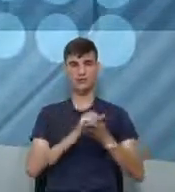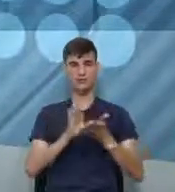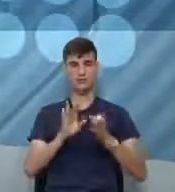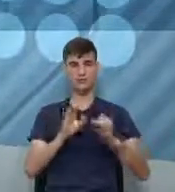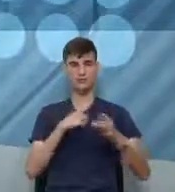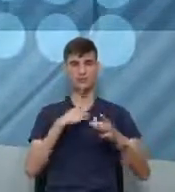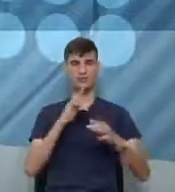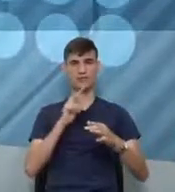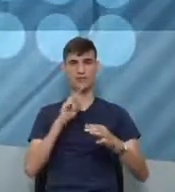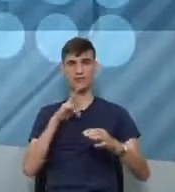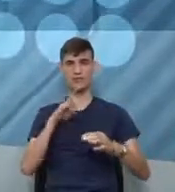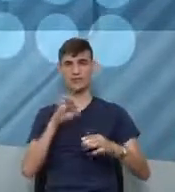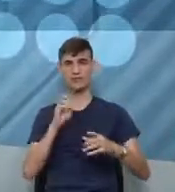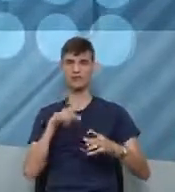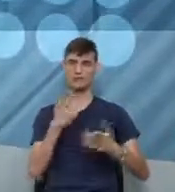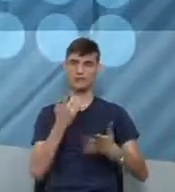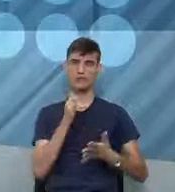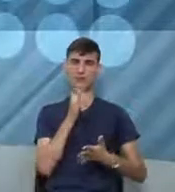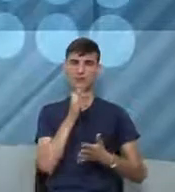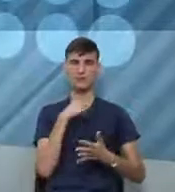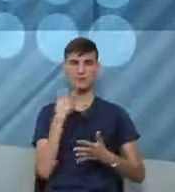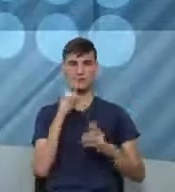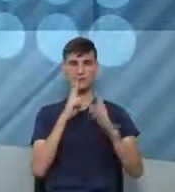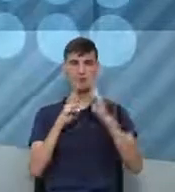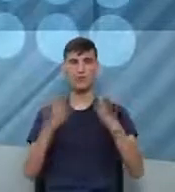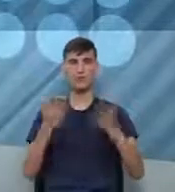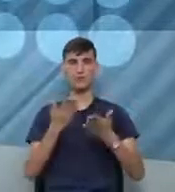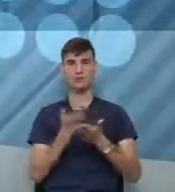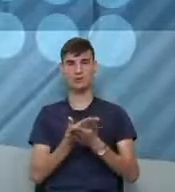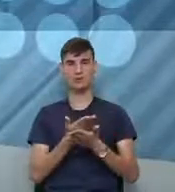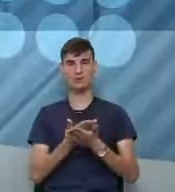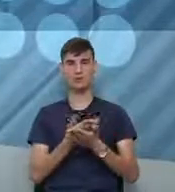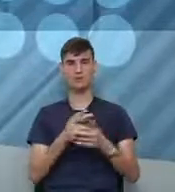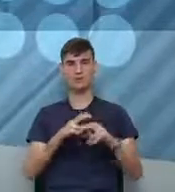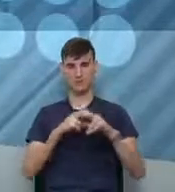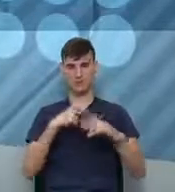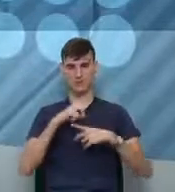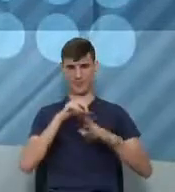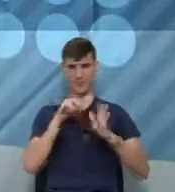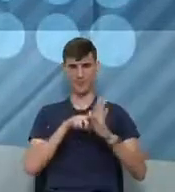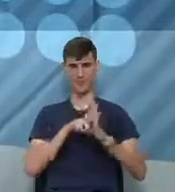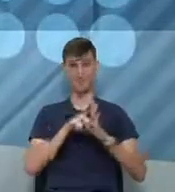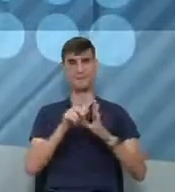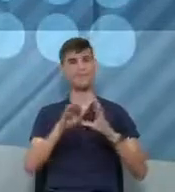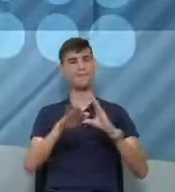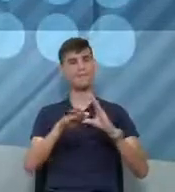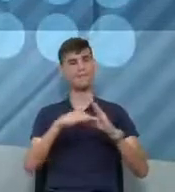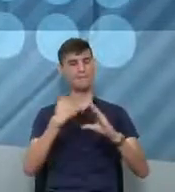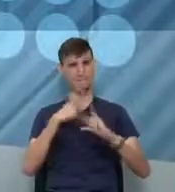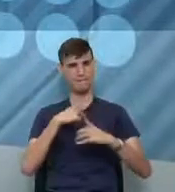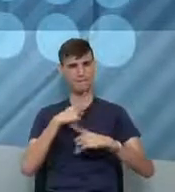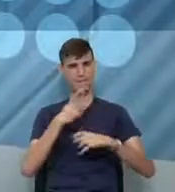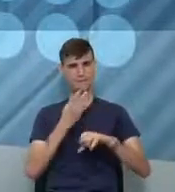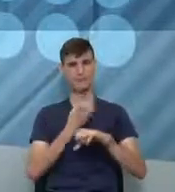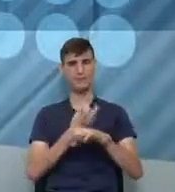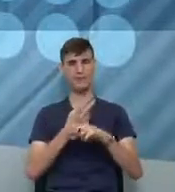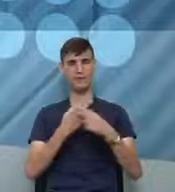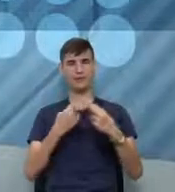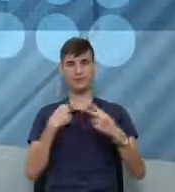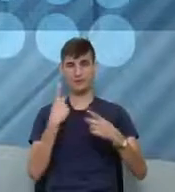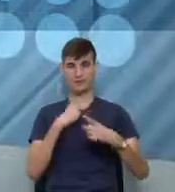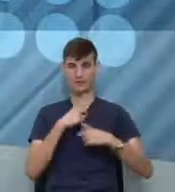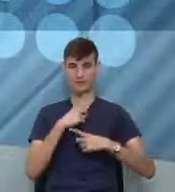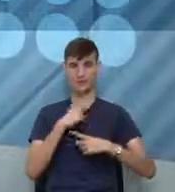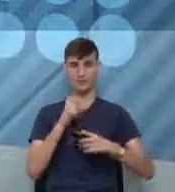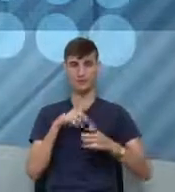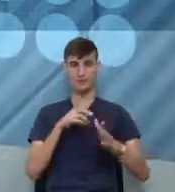de Fourier, que vai ser um exemplo visto na aula de hoje. Então, tenho dúvida, é a hora de buscar esses conteúdos. Nós temos